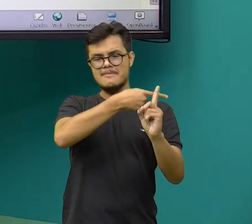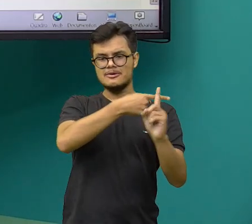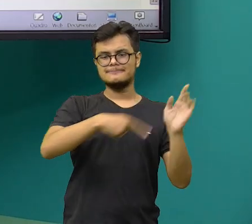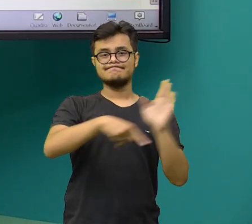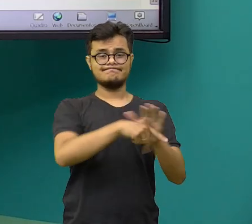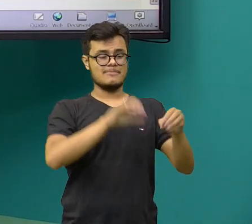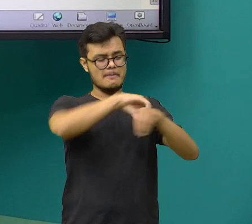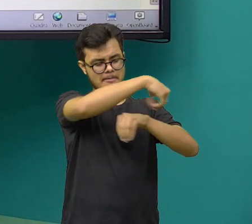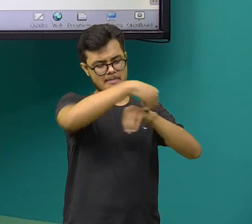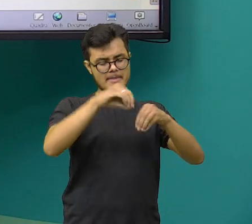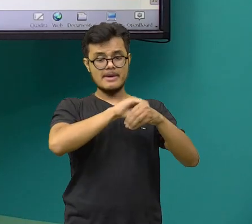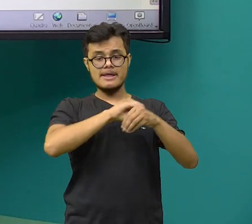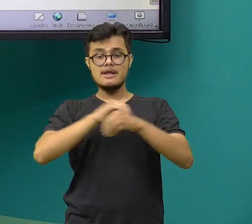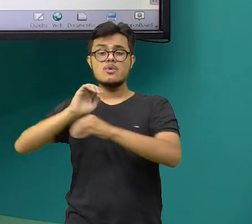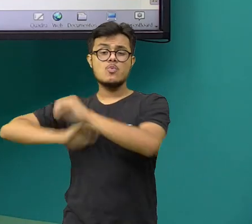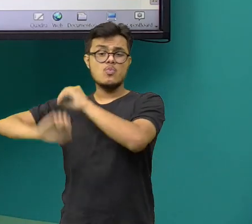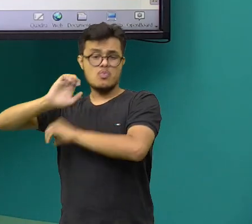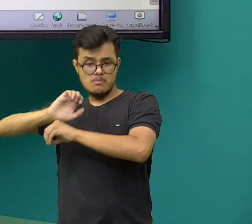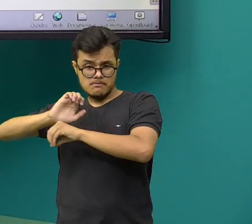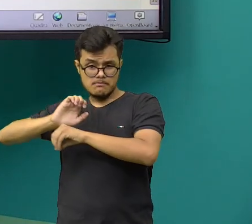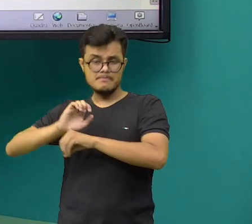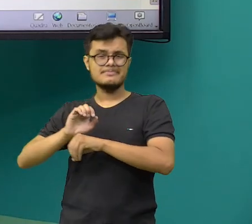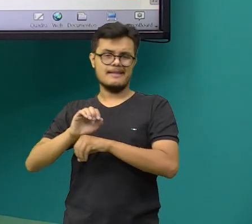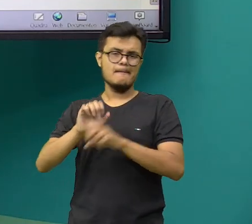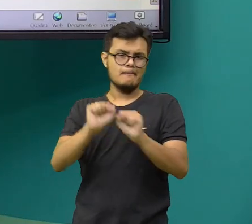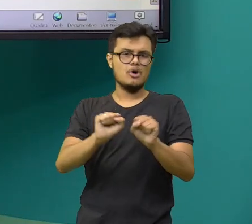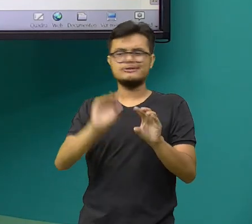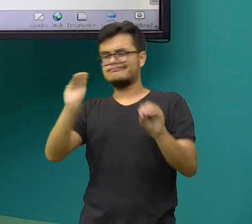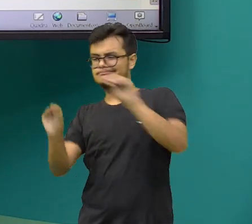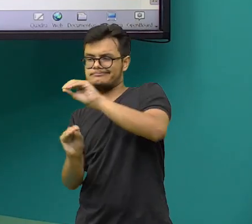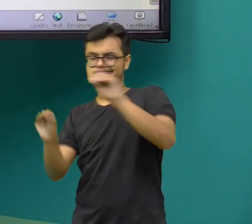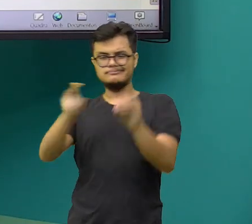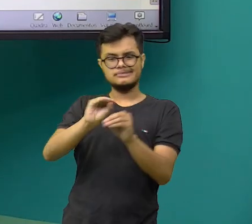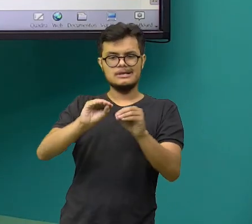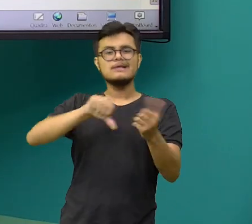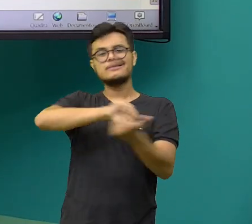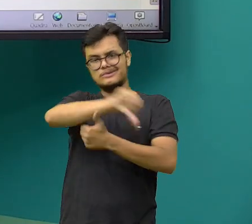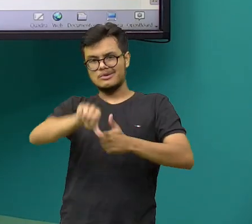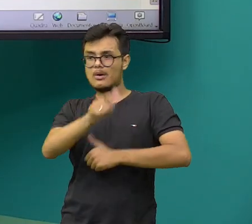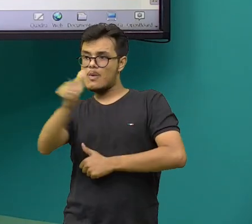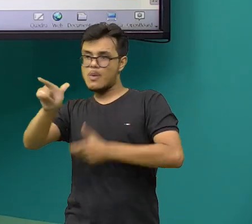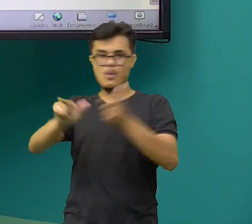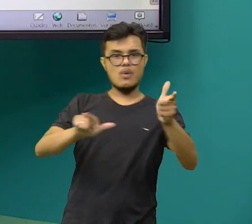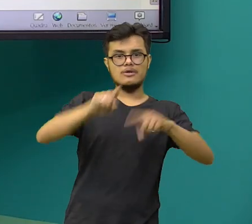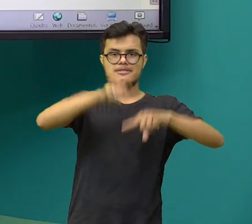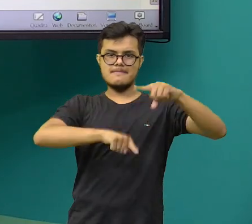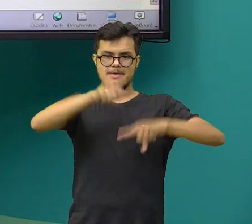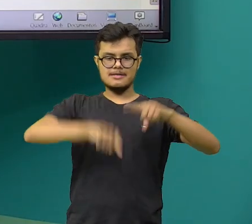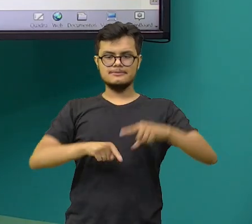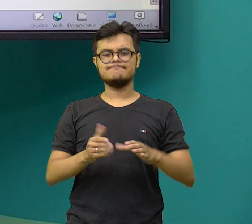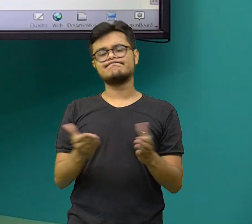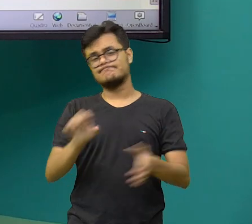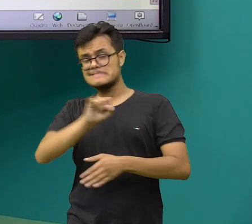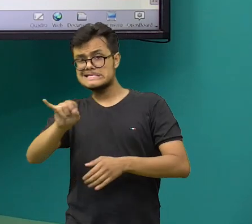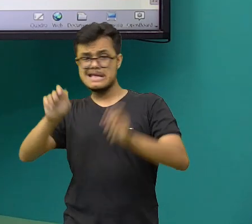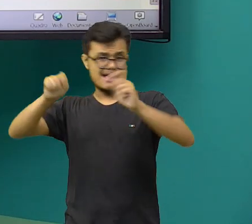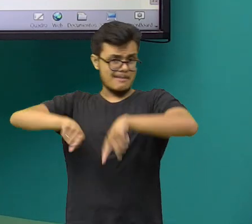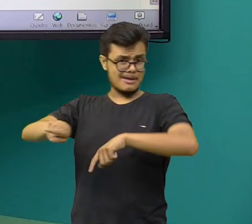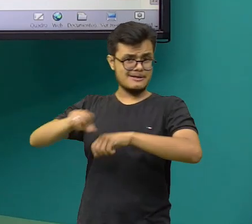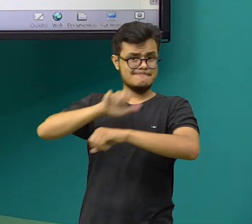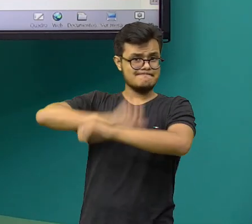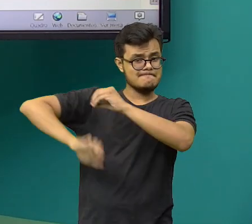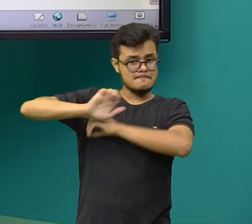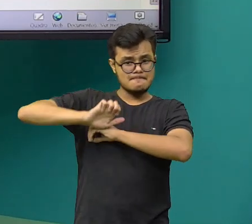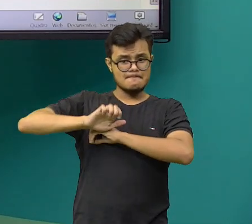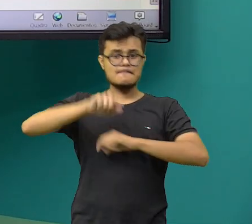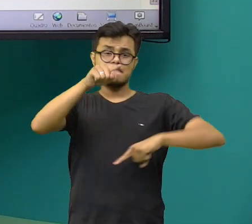corpos e os elétrons eles têm a capacidade de trocar de corpo. E nessa capacidade de trocar de corpo do elétron